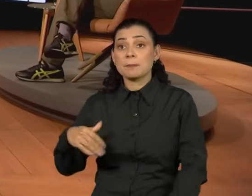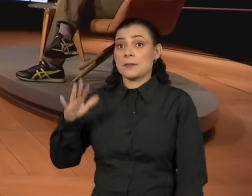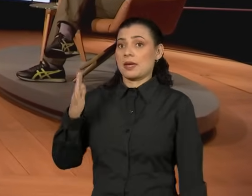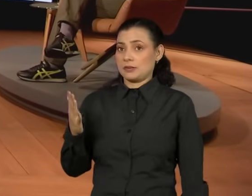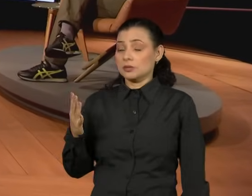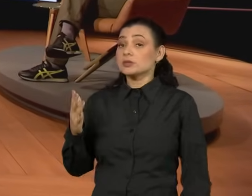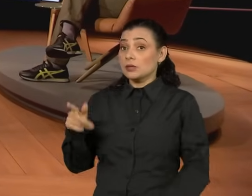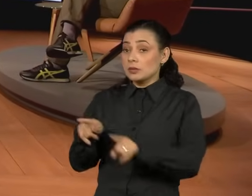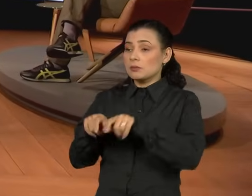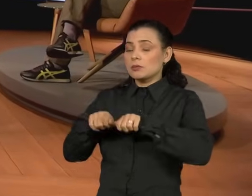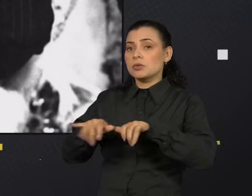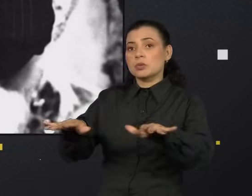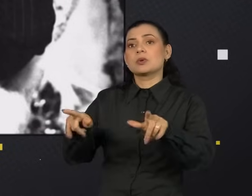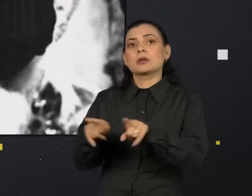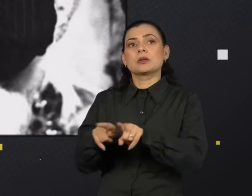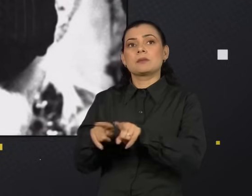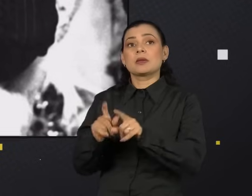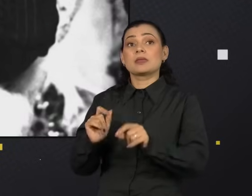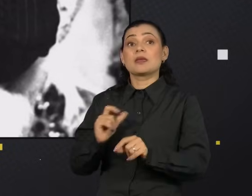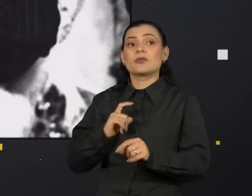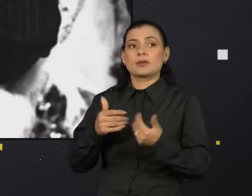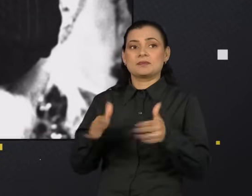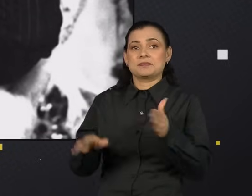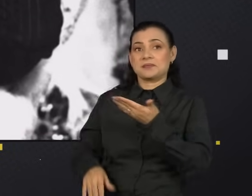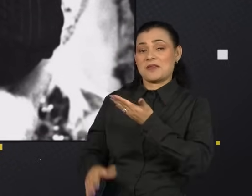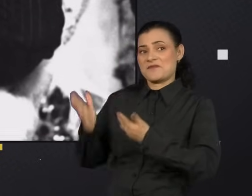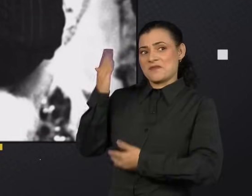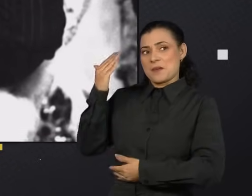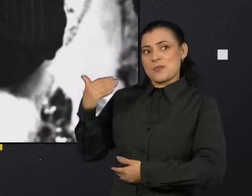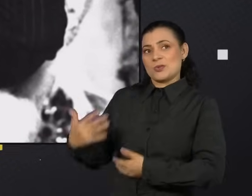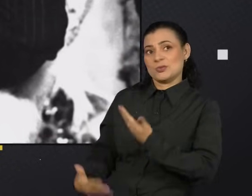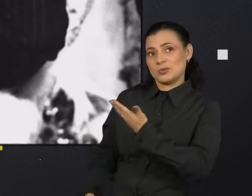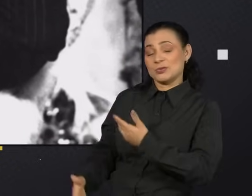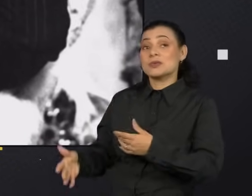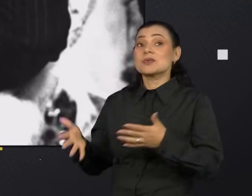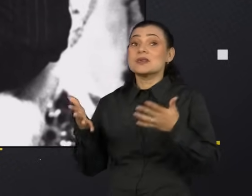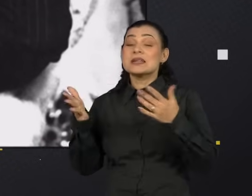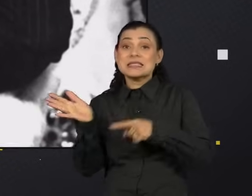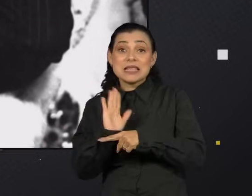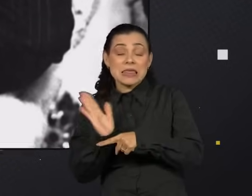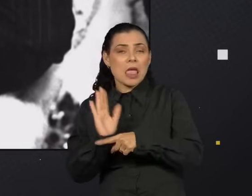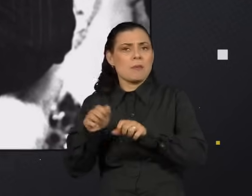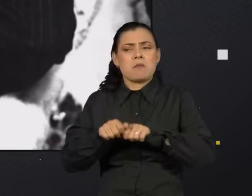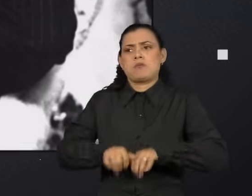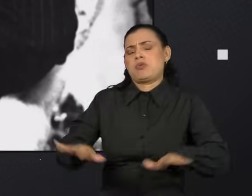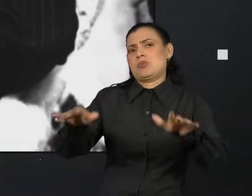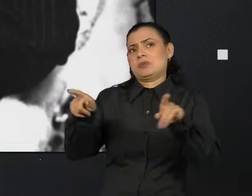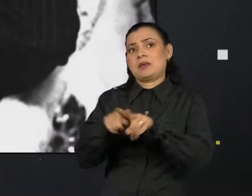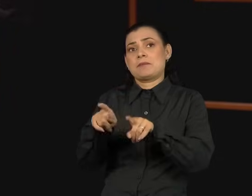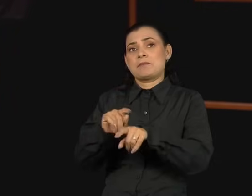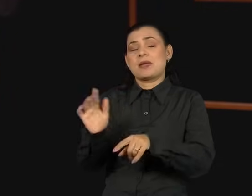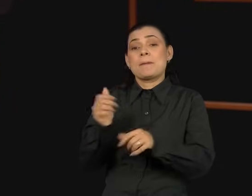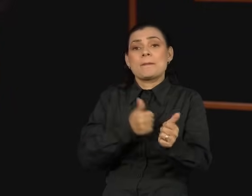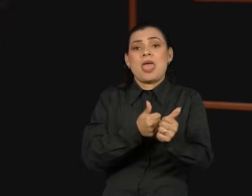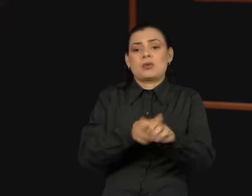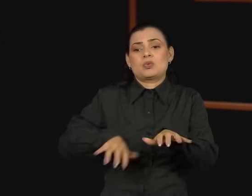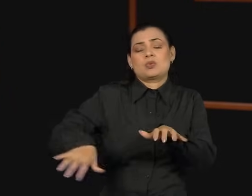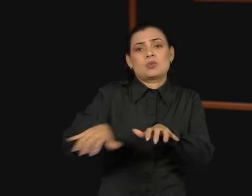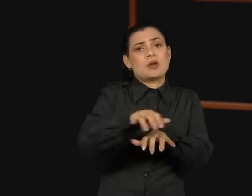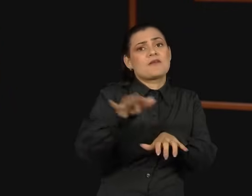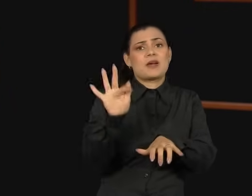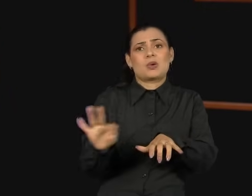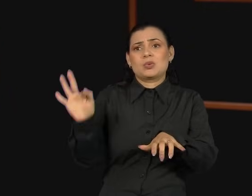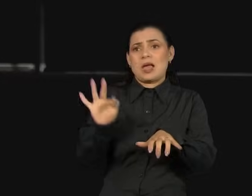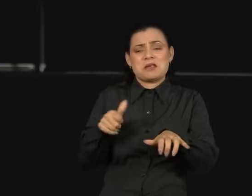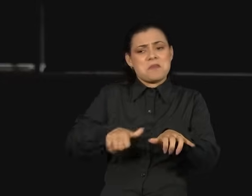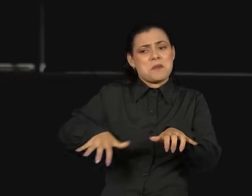foi lançado Terra em Transe. Terra em Transe era ali, nos cinemas em volta da faculdade, tudo perto da Rua Maria